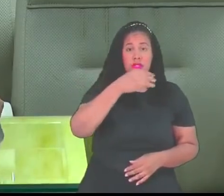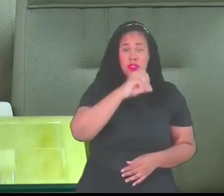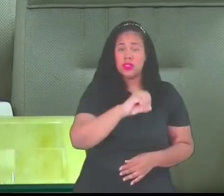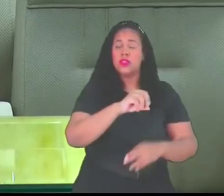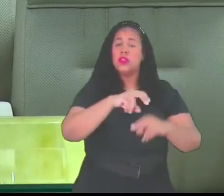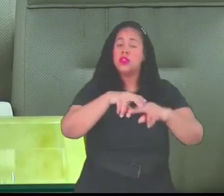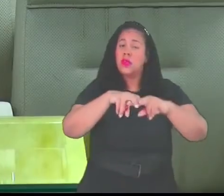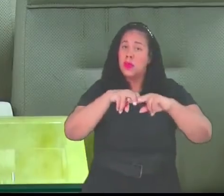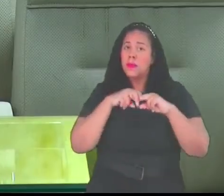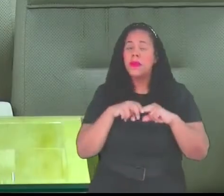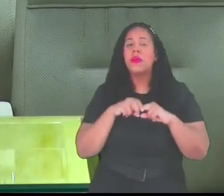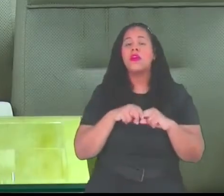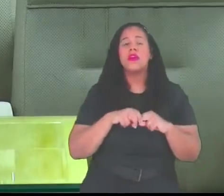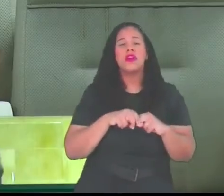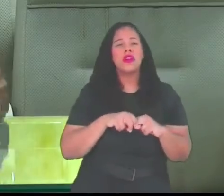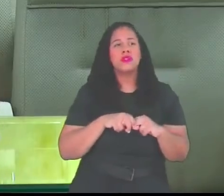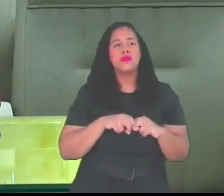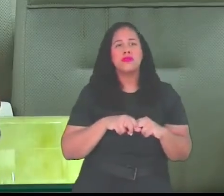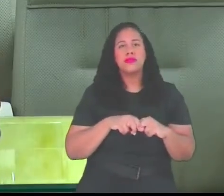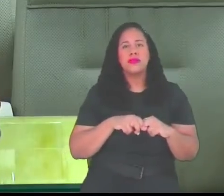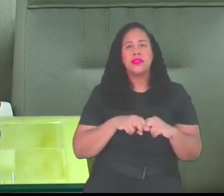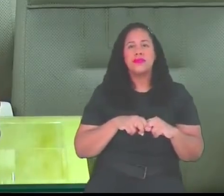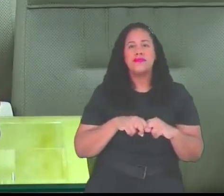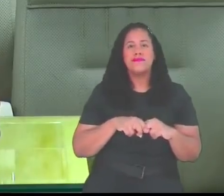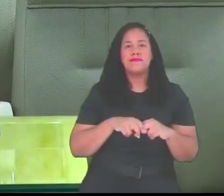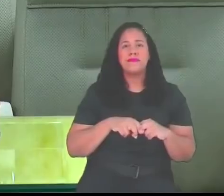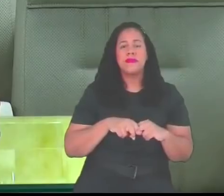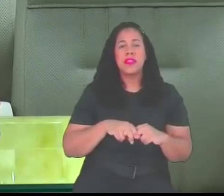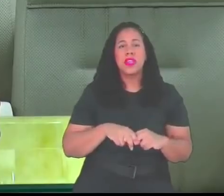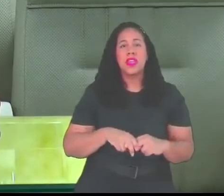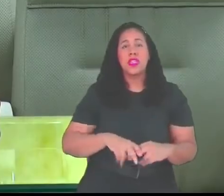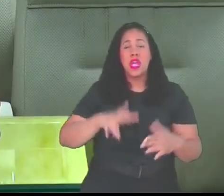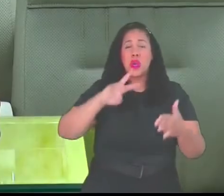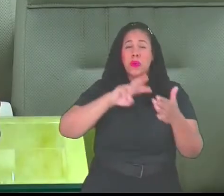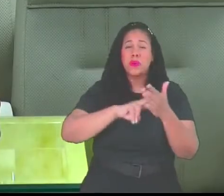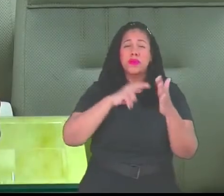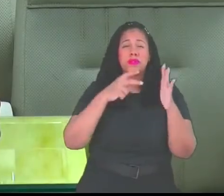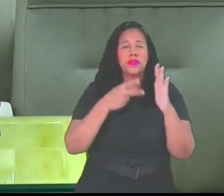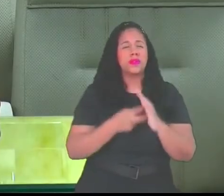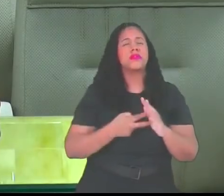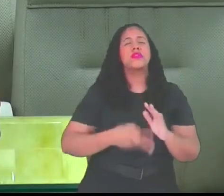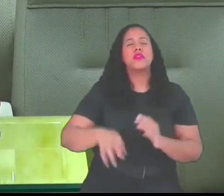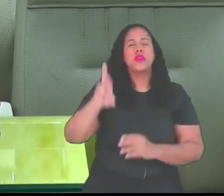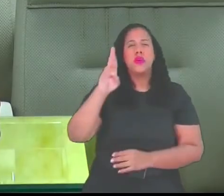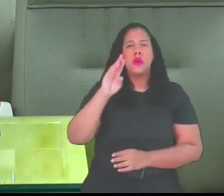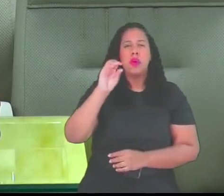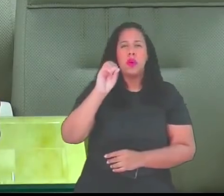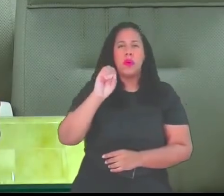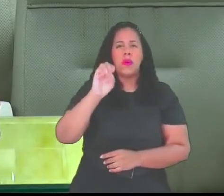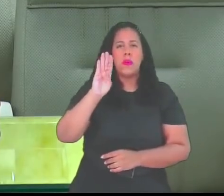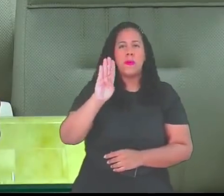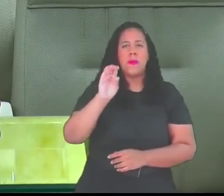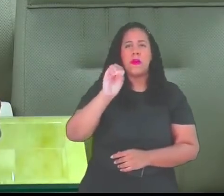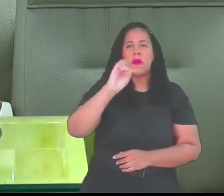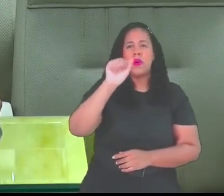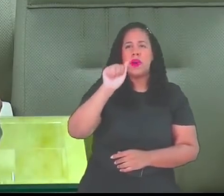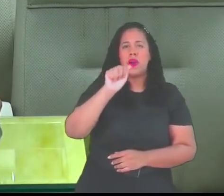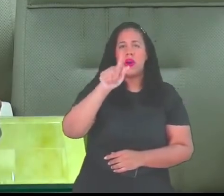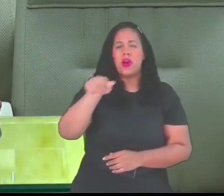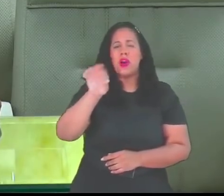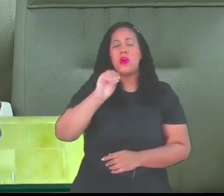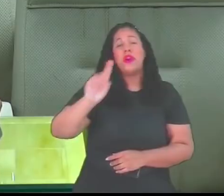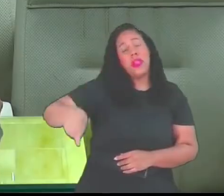de uma inconsciência de Roboão, depois da morte de Salomão, um